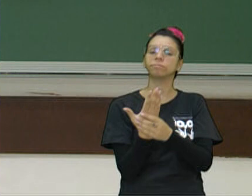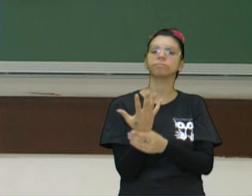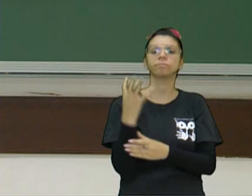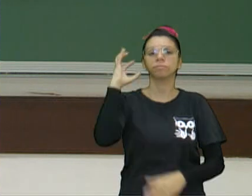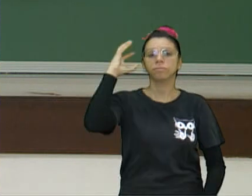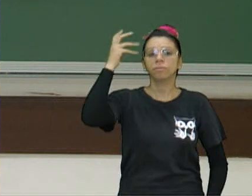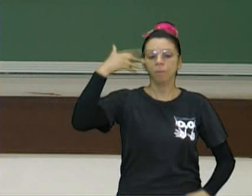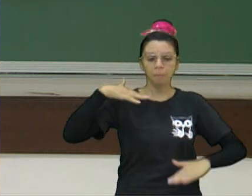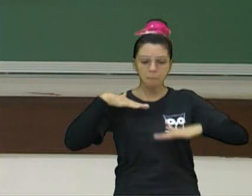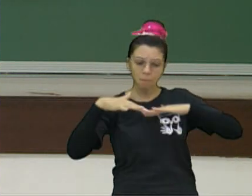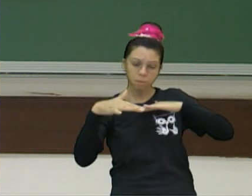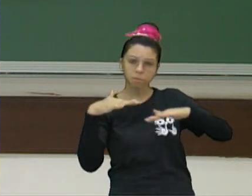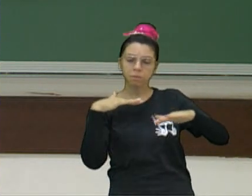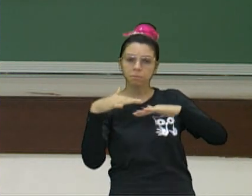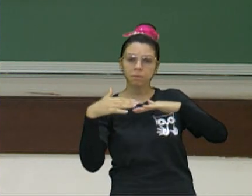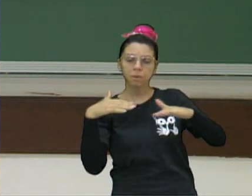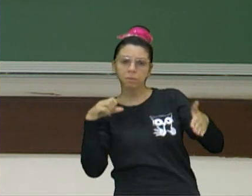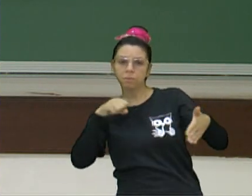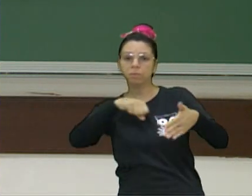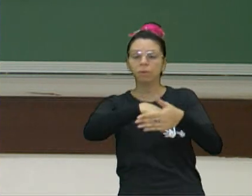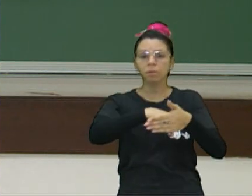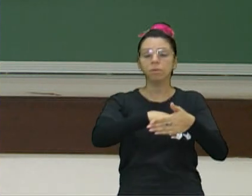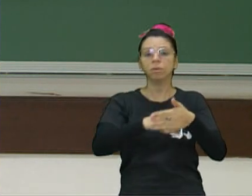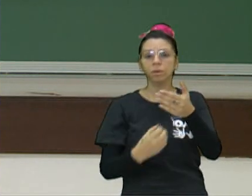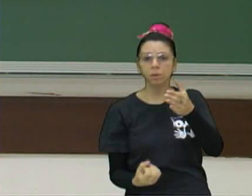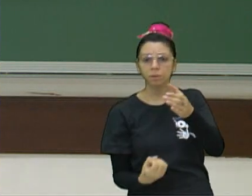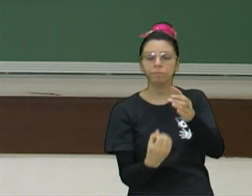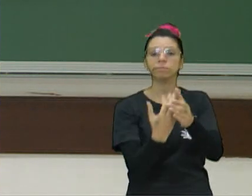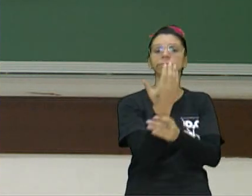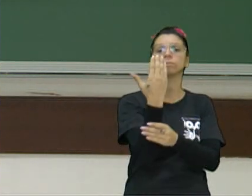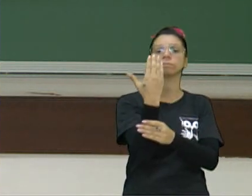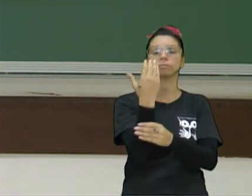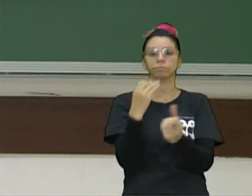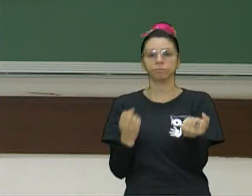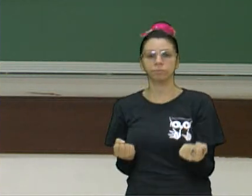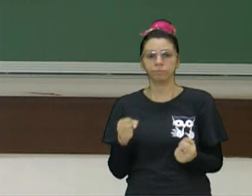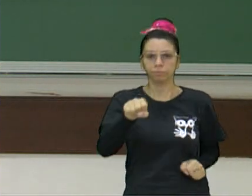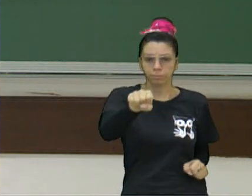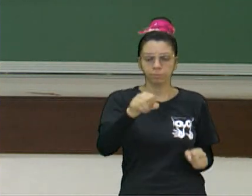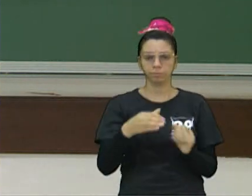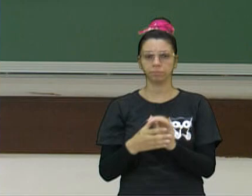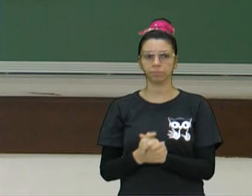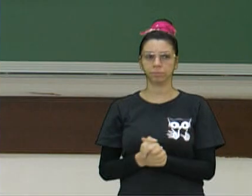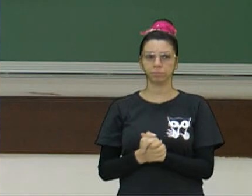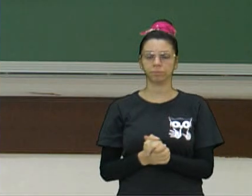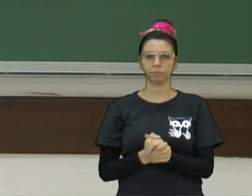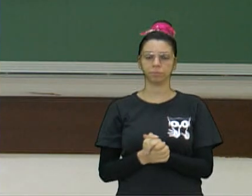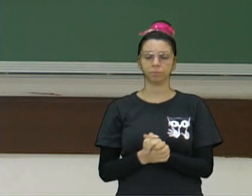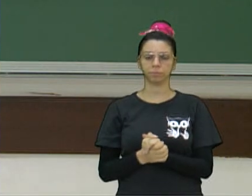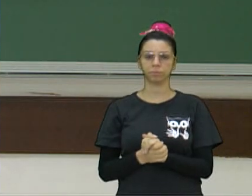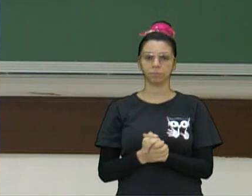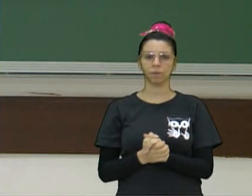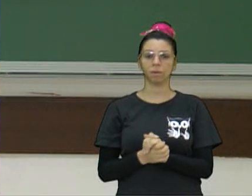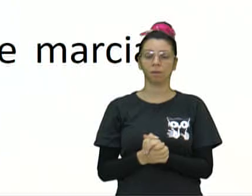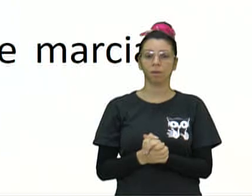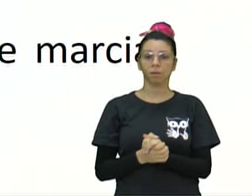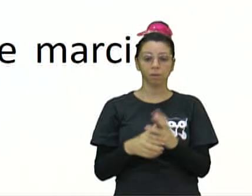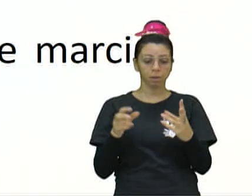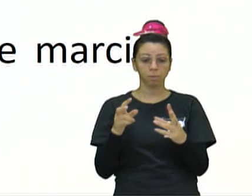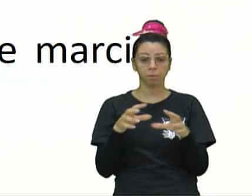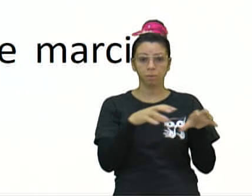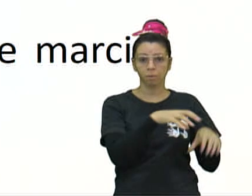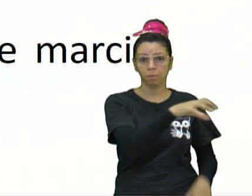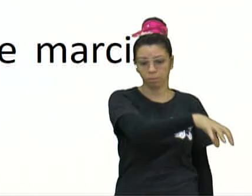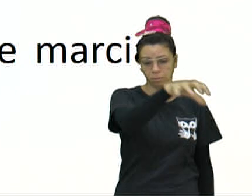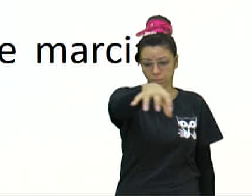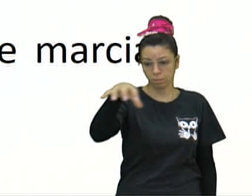hábitos, movimentos, golpes que deram origem ao Taekwondo. Então, o melhor dos 3 reinos, dos 3 exércitos, né, que